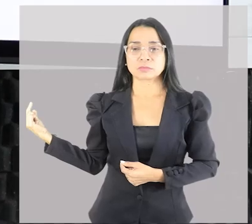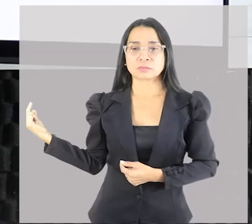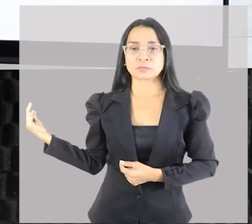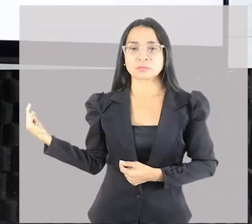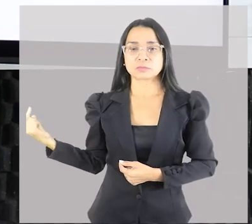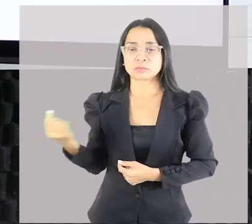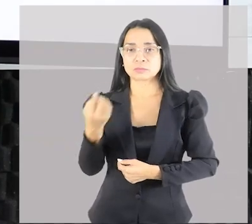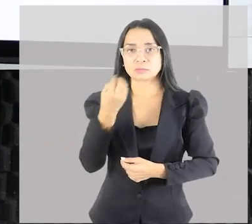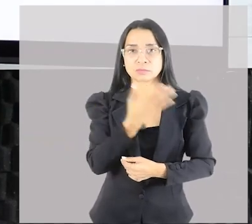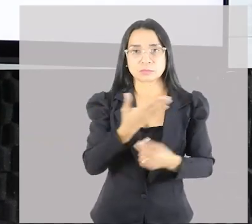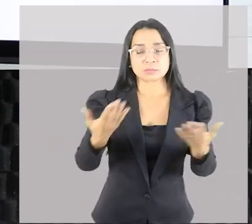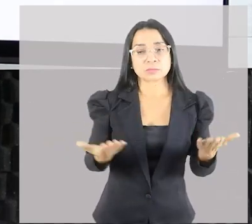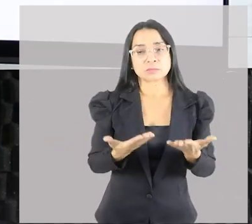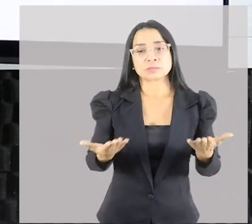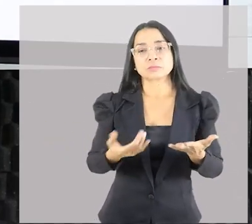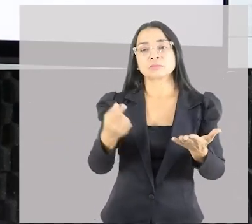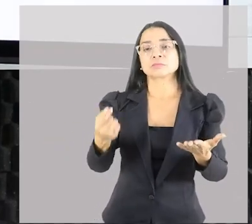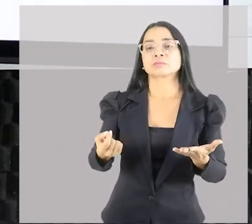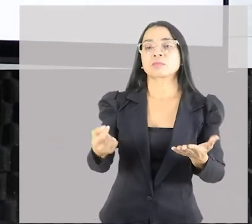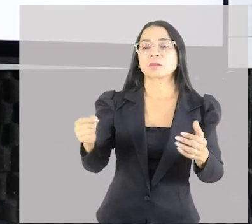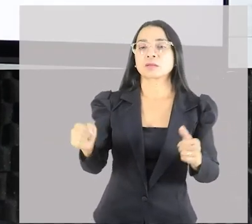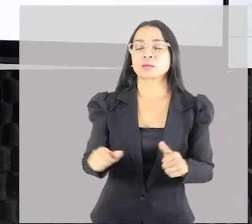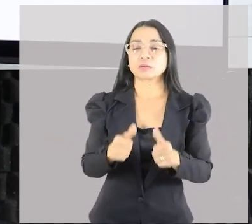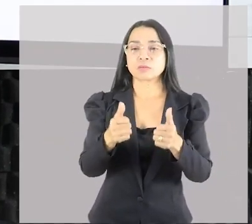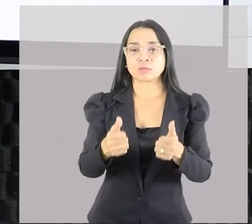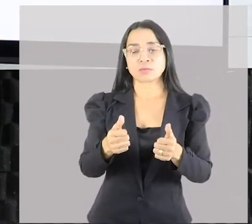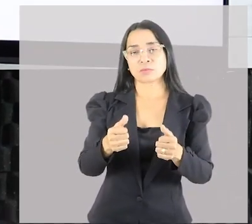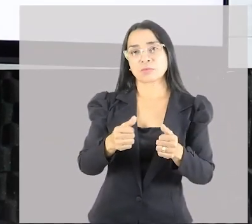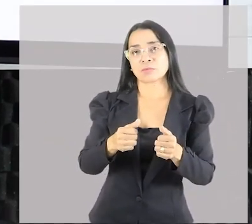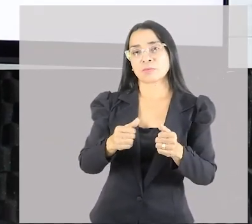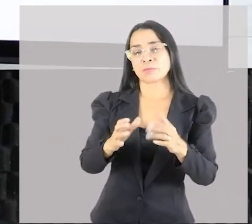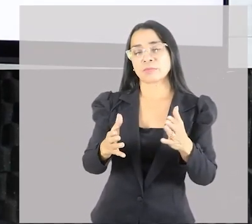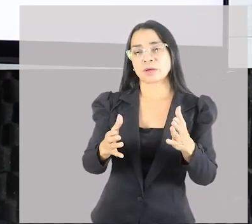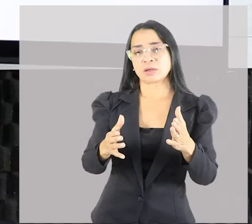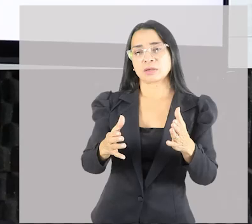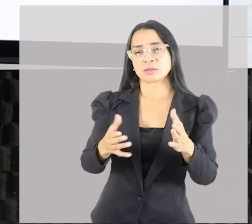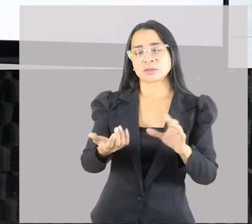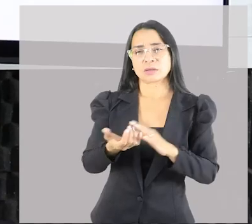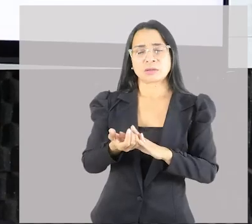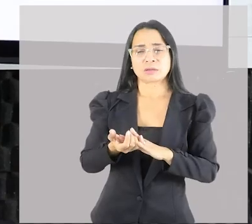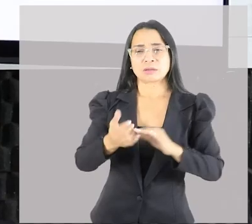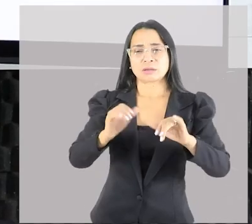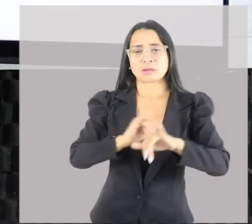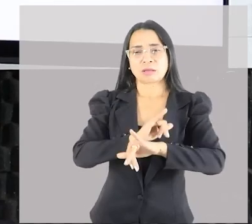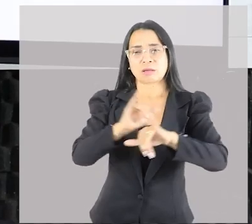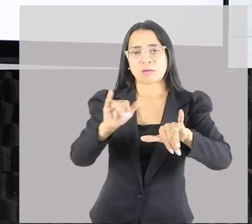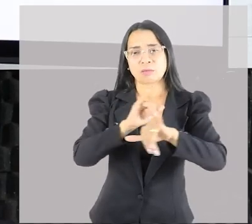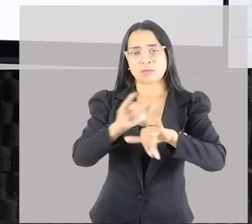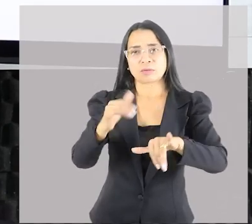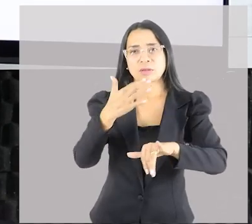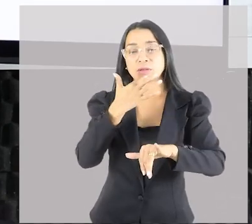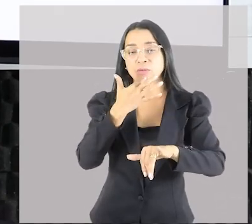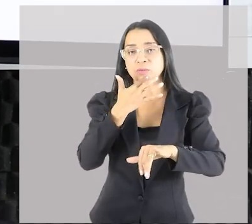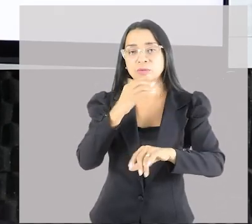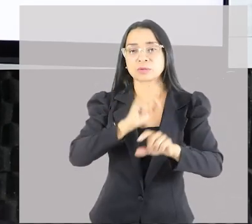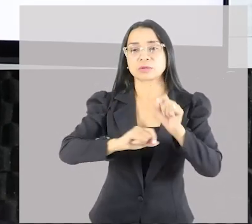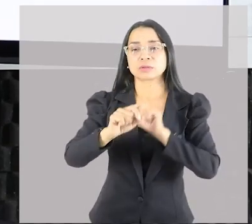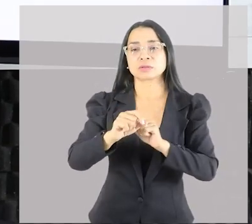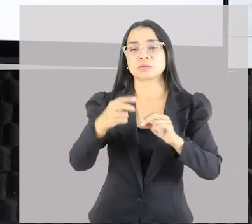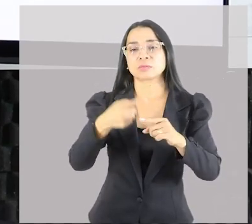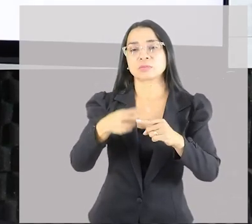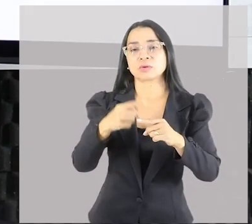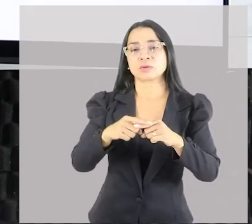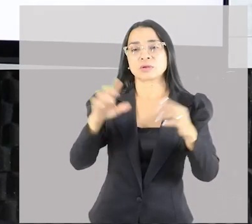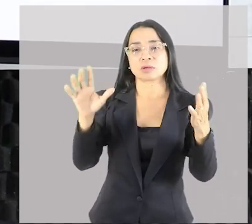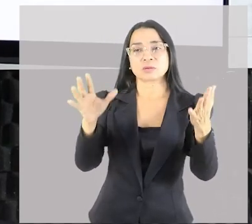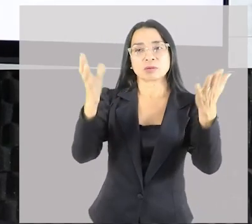Bom, atualmente eles são os mais comerciais porque são os mais conhecidos por causa dos